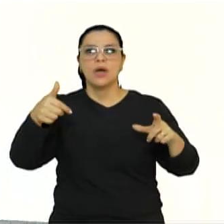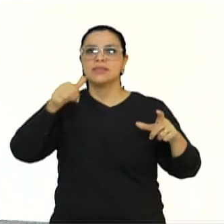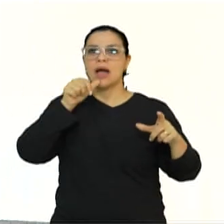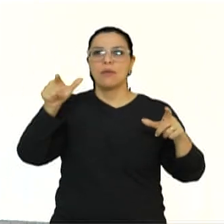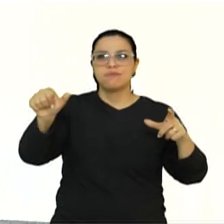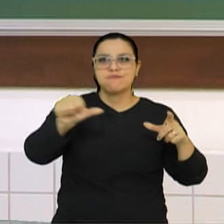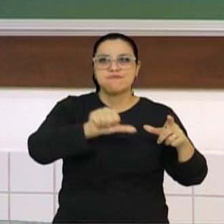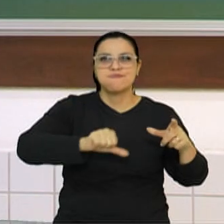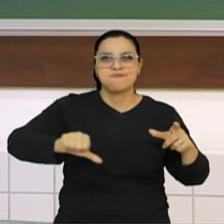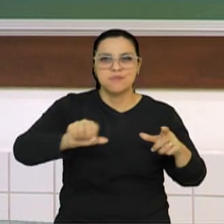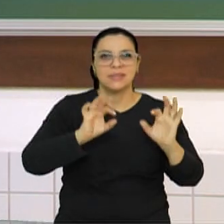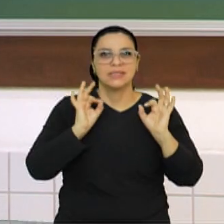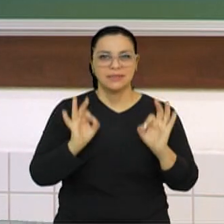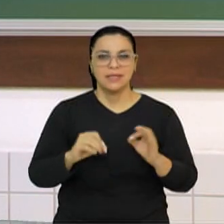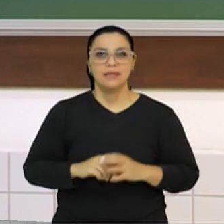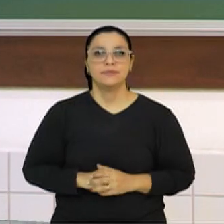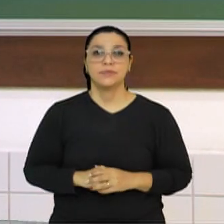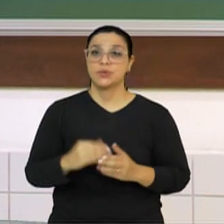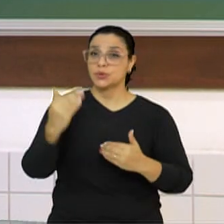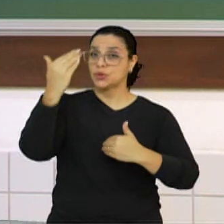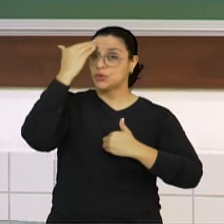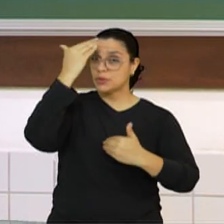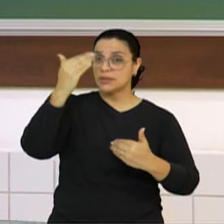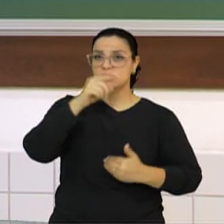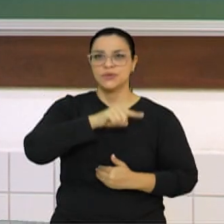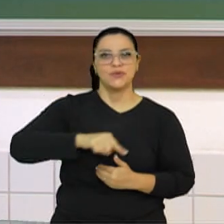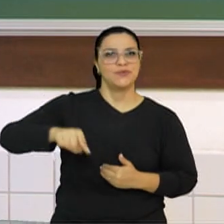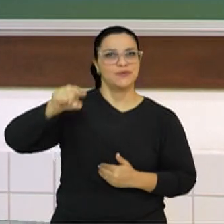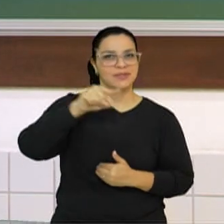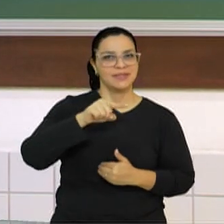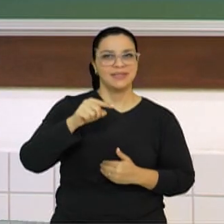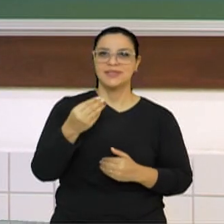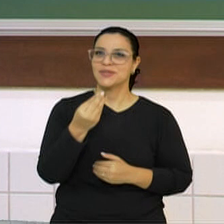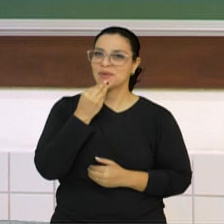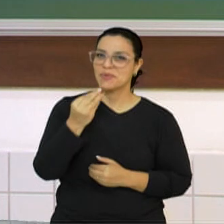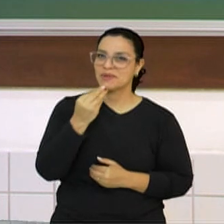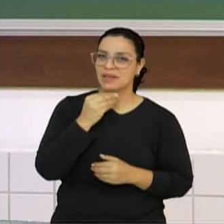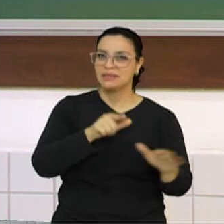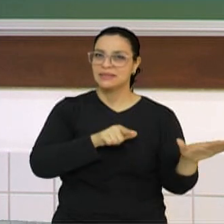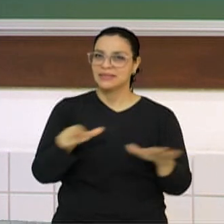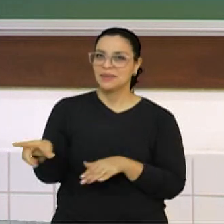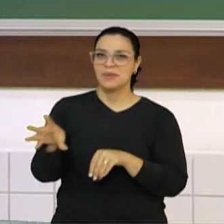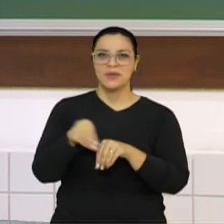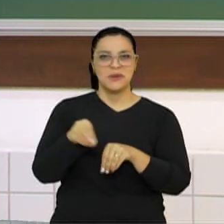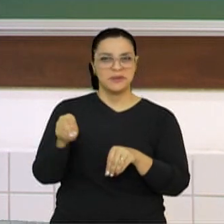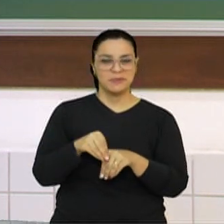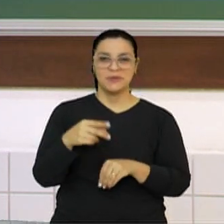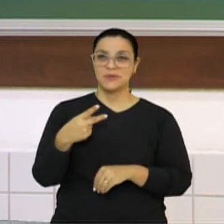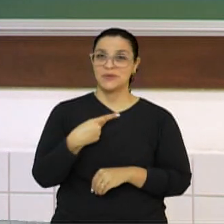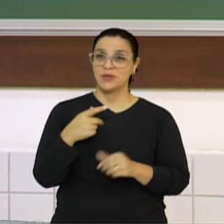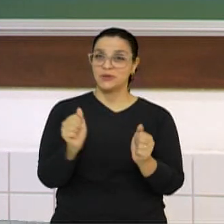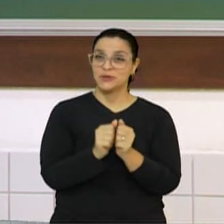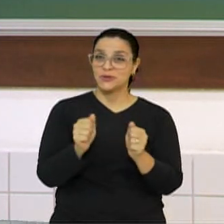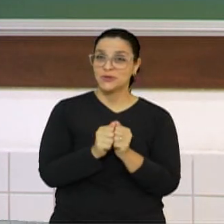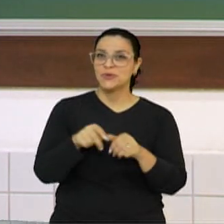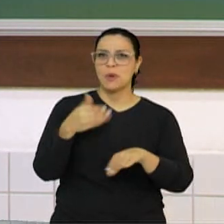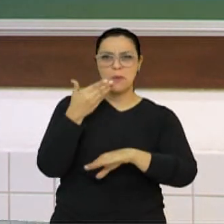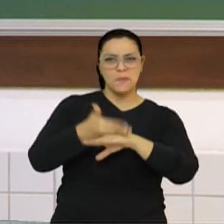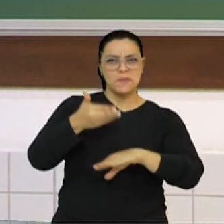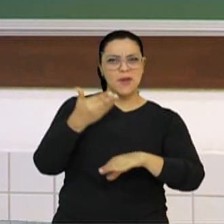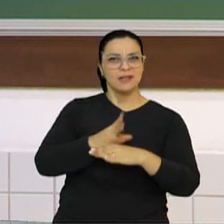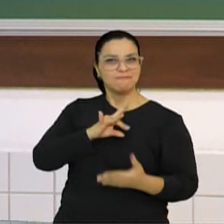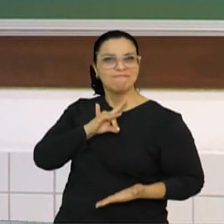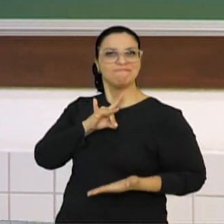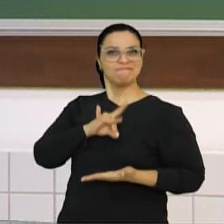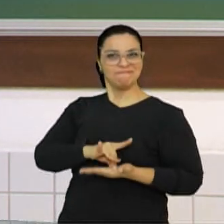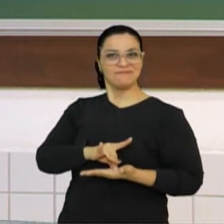de vocês, beleza? Pessoal, agradeço muito mesmo essa oportunidade da Semana do Conhecimento aí, do Mão na Massa, né, de